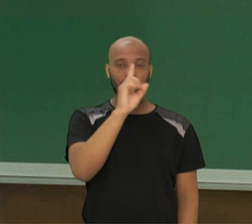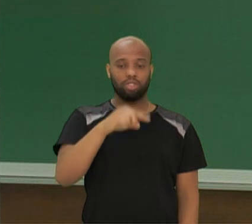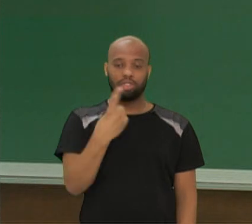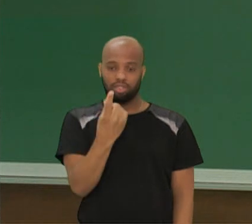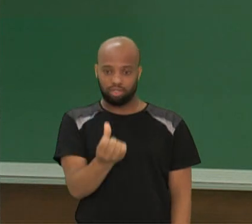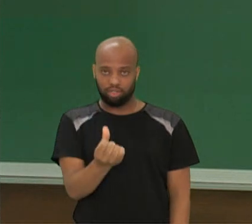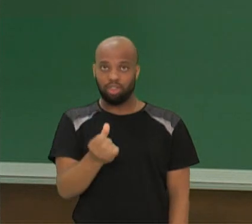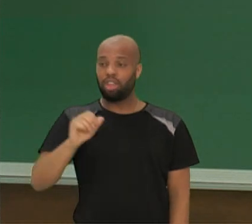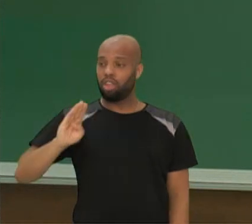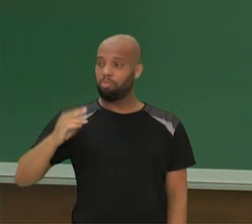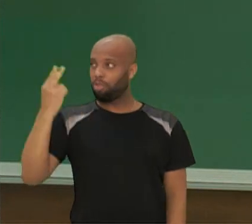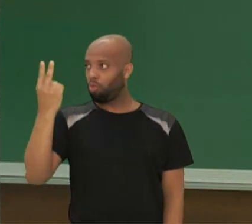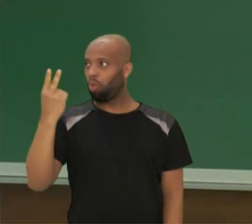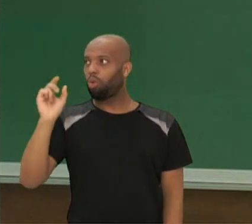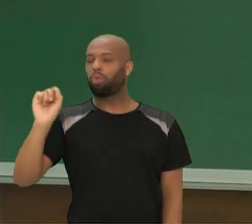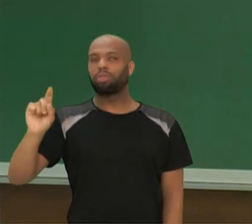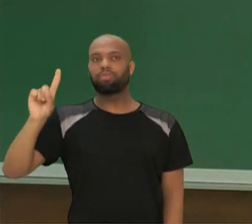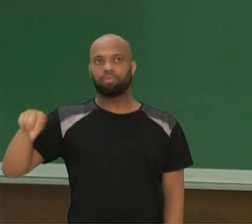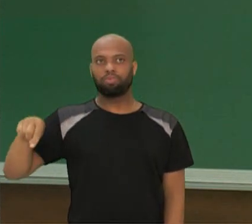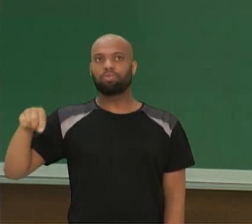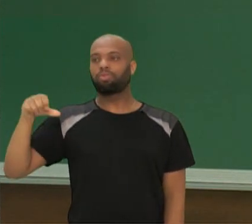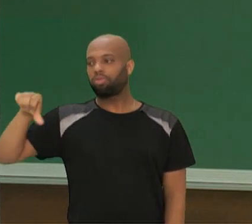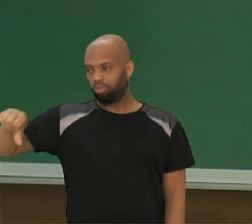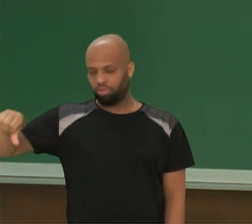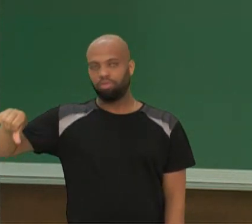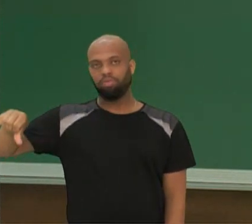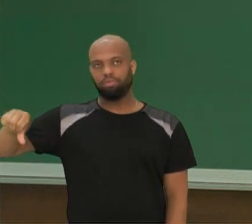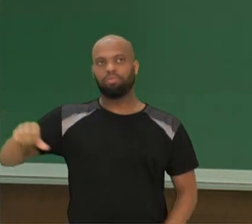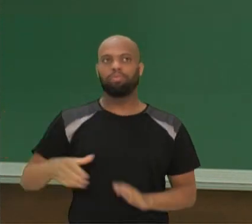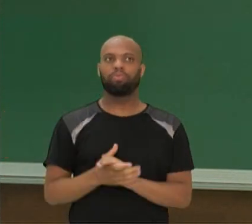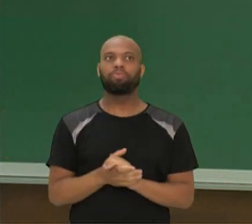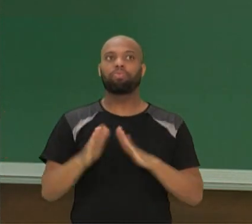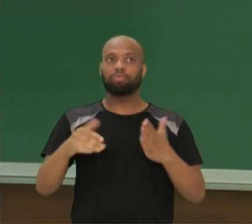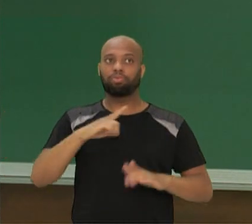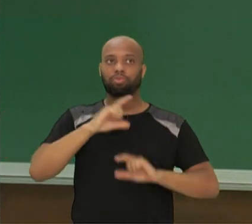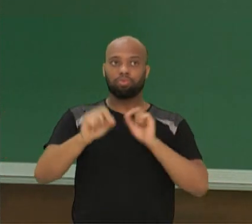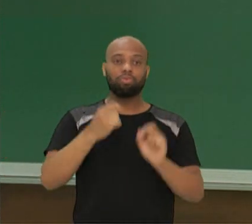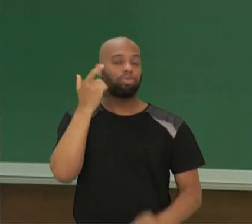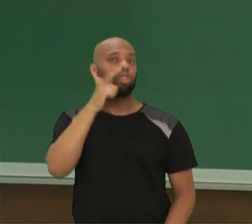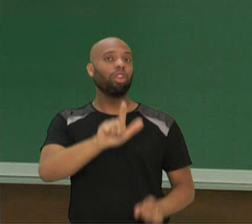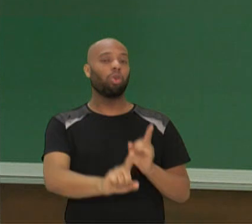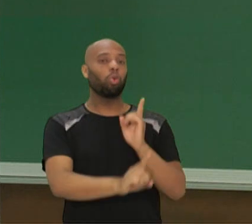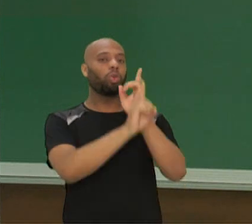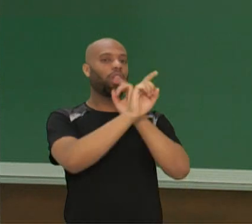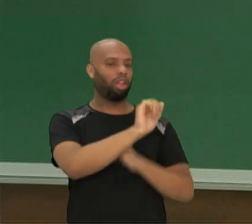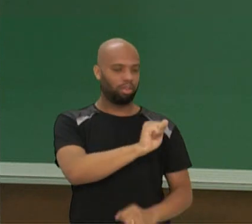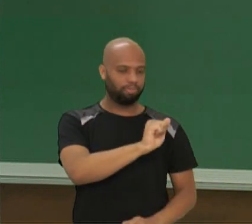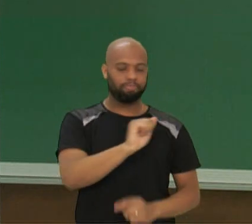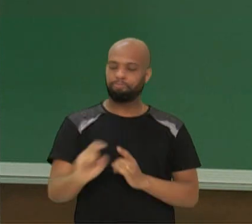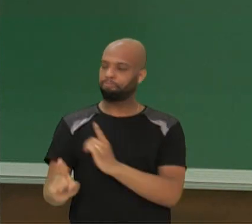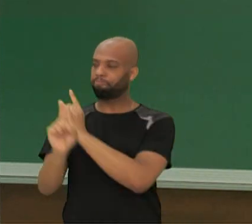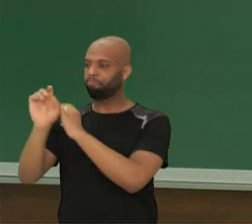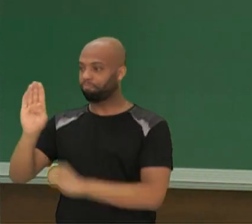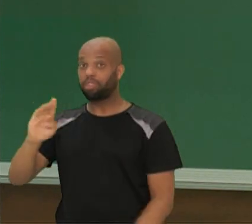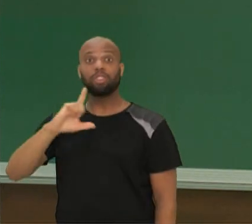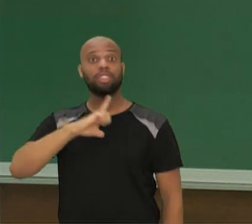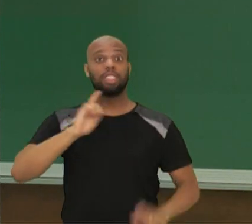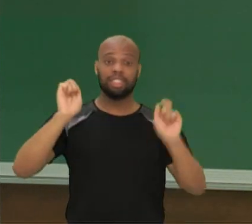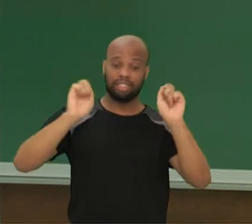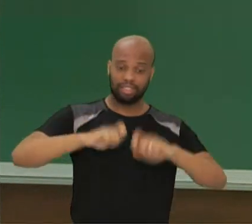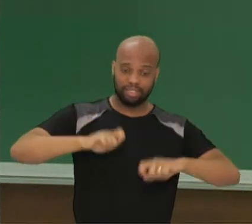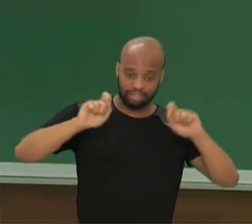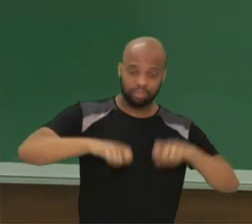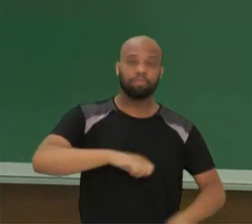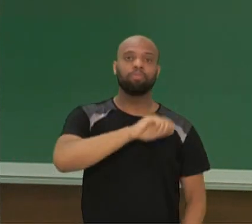O denominador b² é igual a 9. Daí eu consigo calcular os valores de a e de b.